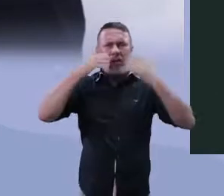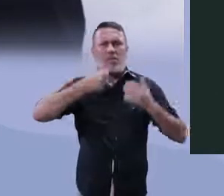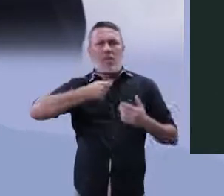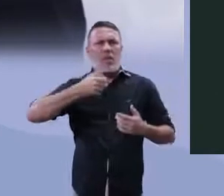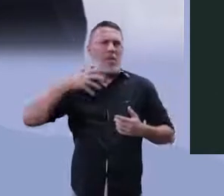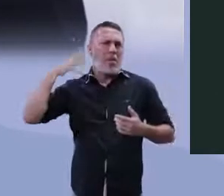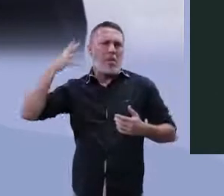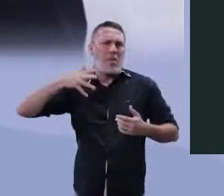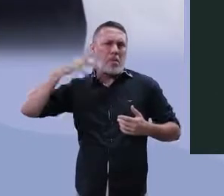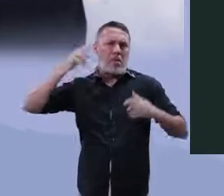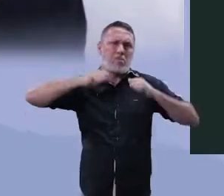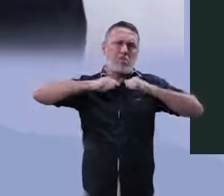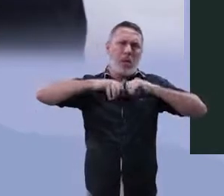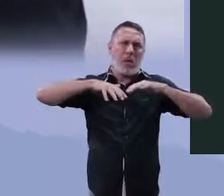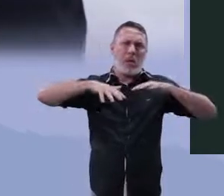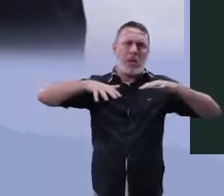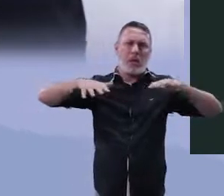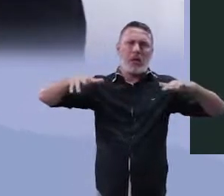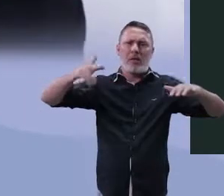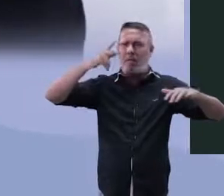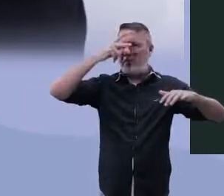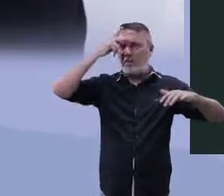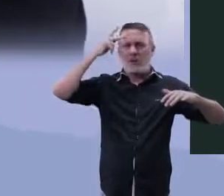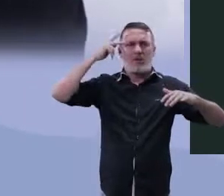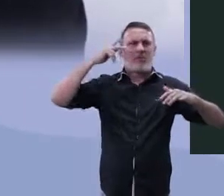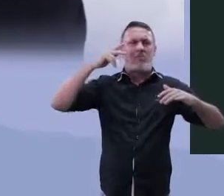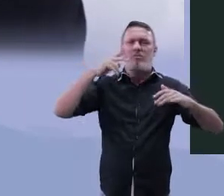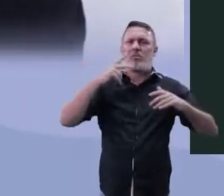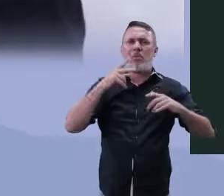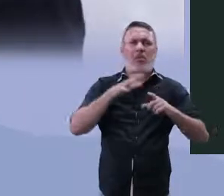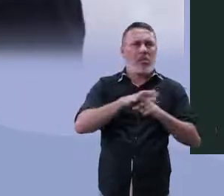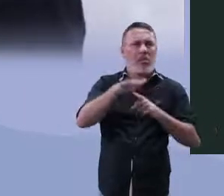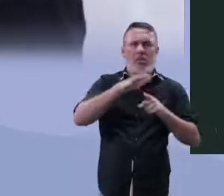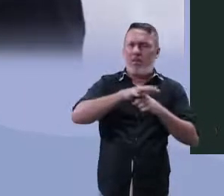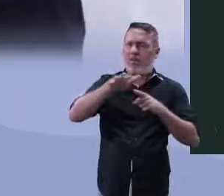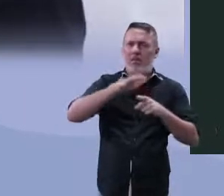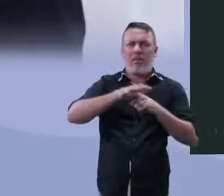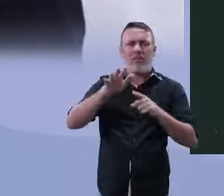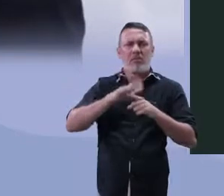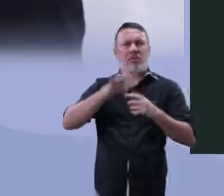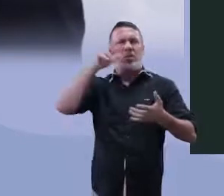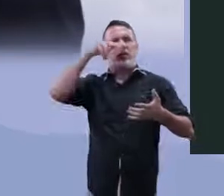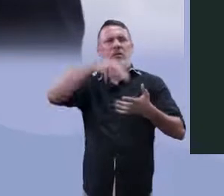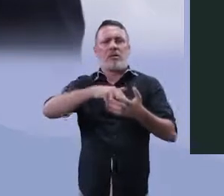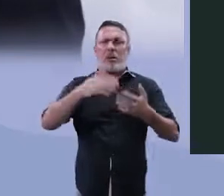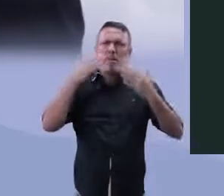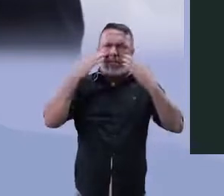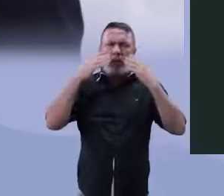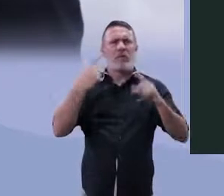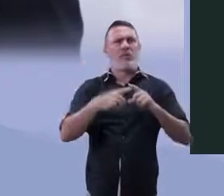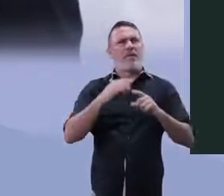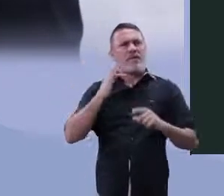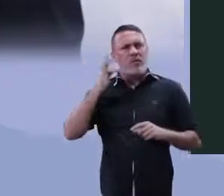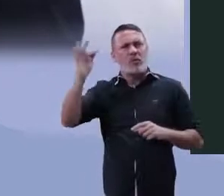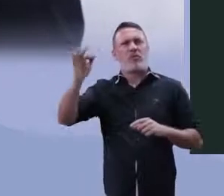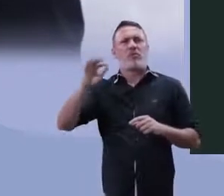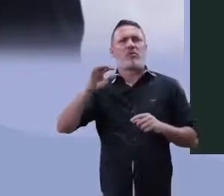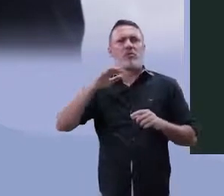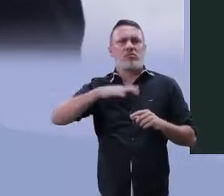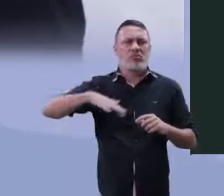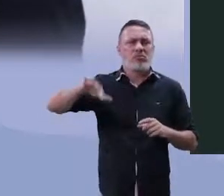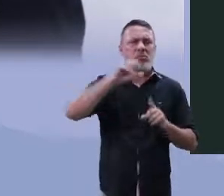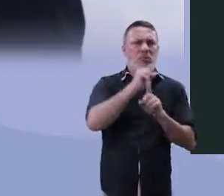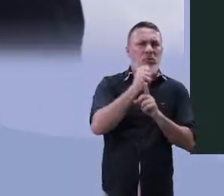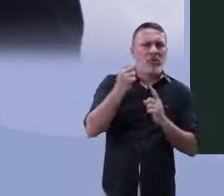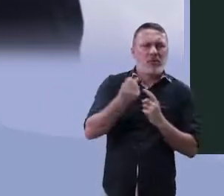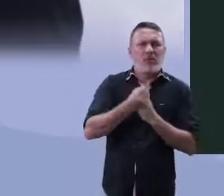que é o I Have a Dream, ou seja, eu tenho um sonho, e que ele expõe um dia, né, a sociedade americana, os filhos